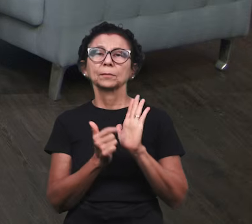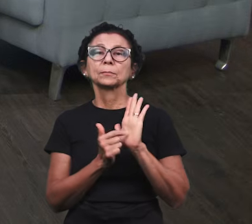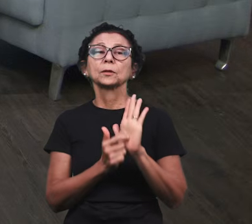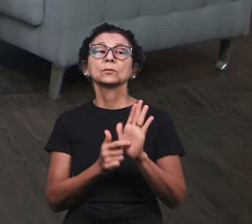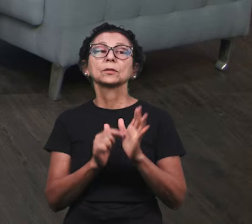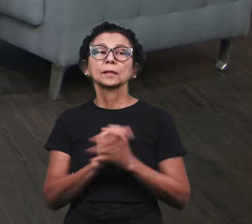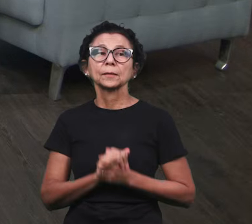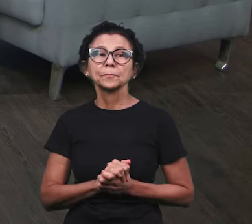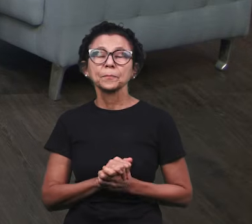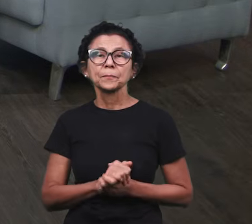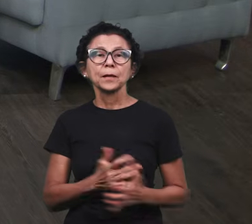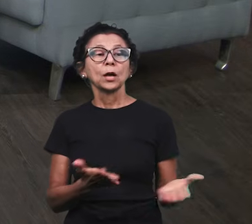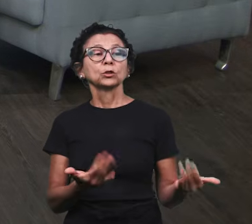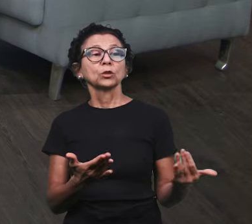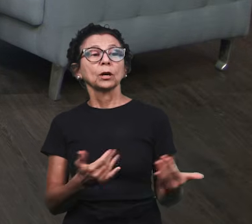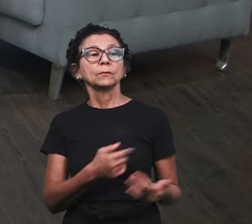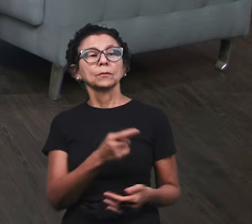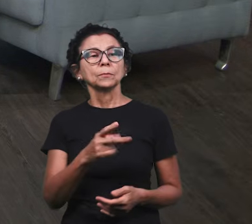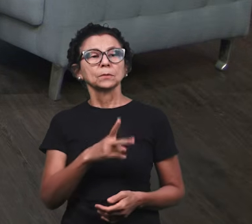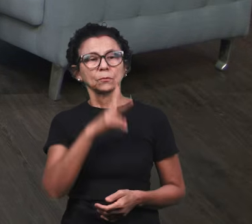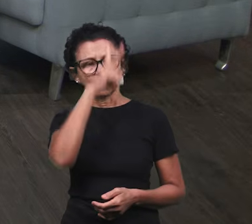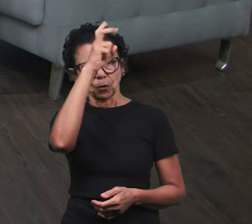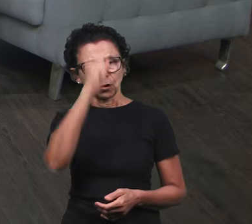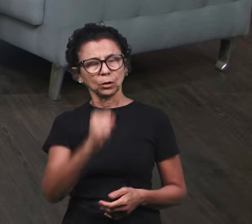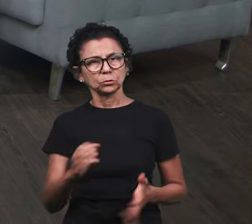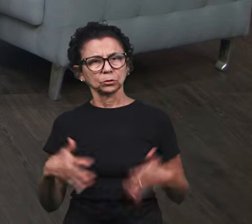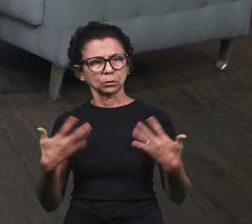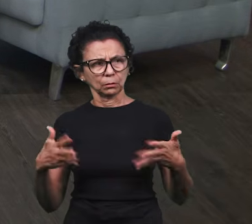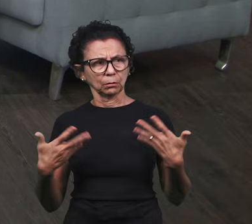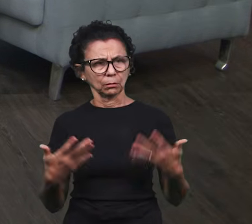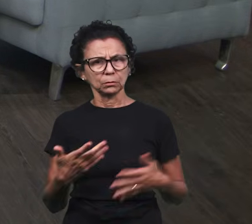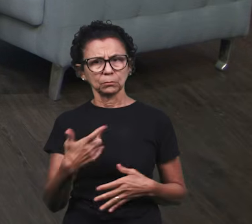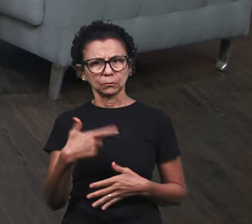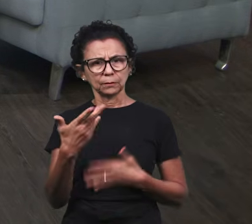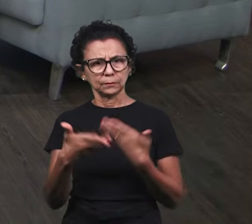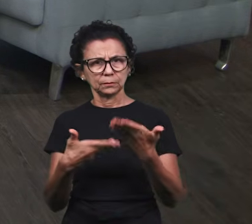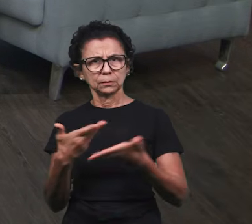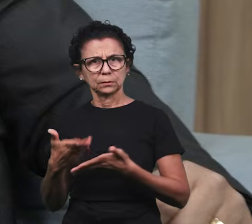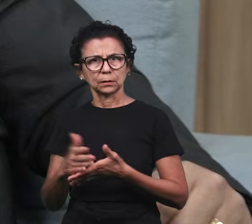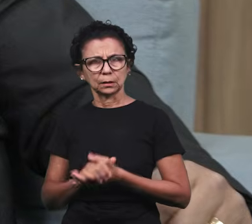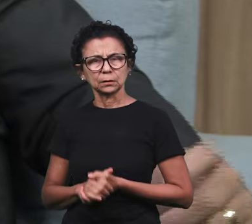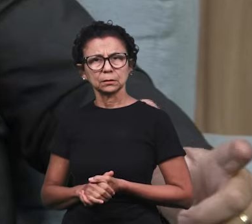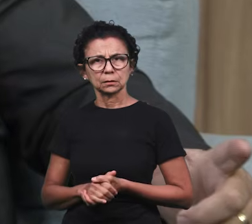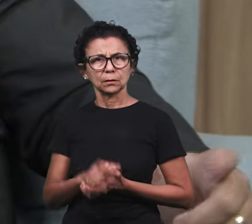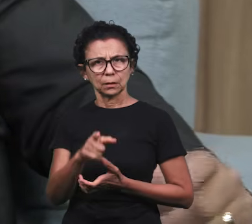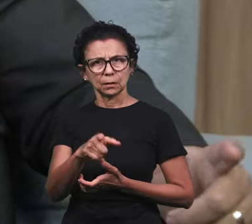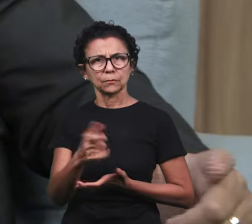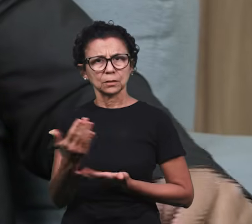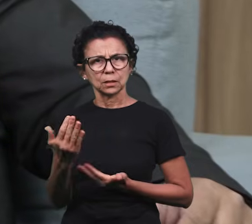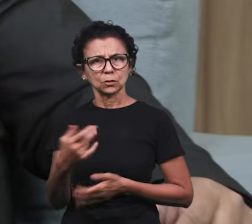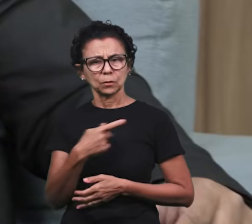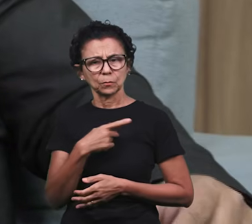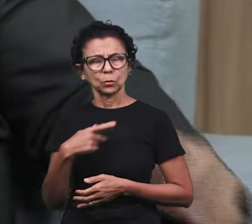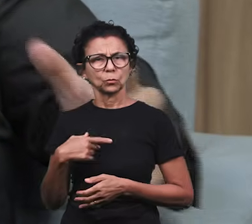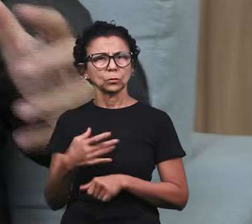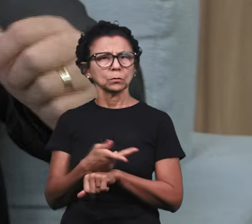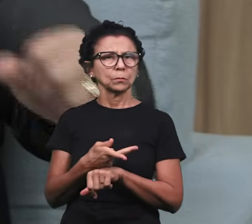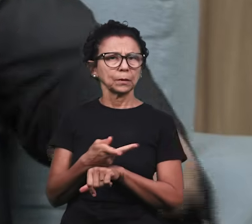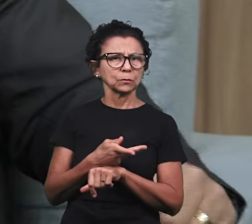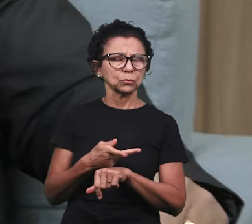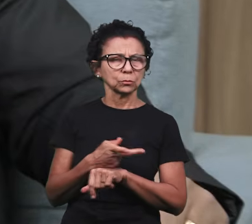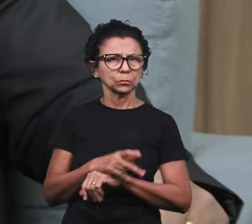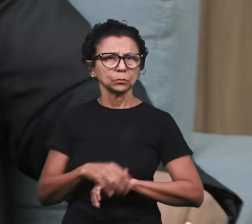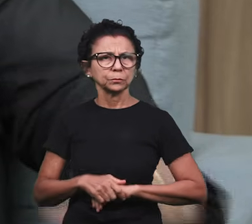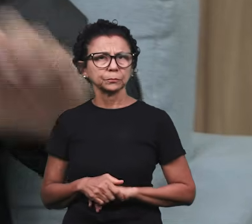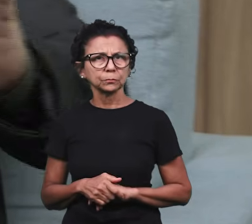né, pastor Diogo? Os jovens têm que ir lá, fazer assistência. Jovem, procura lá o seu pastor, lá na sua igreja, seu grupo de assistência, junta os jovens